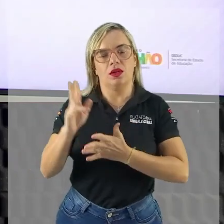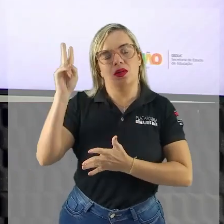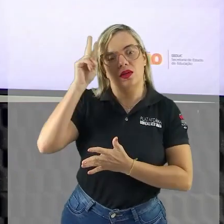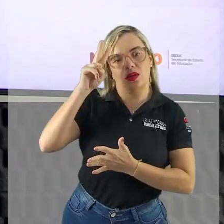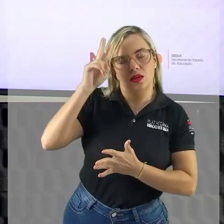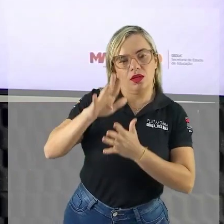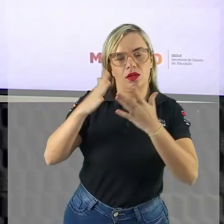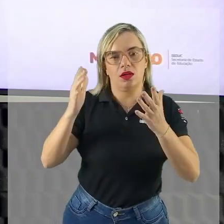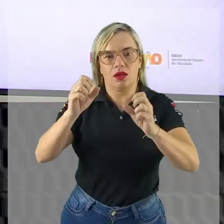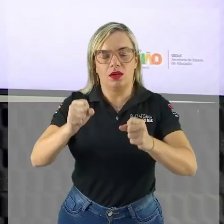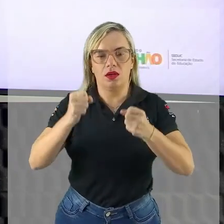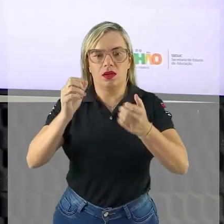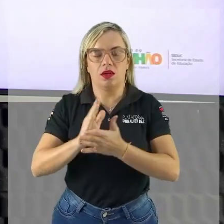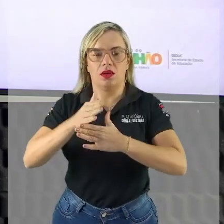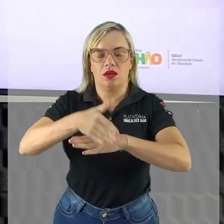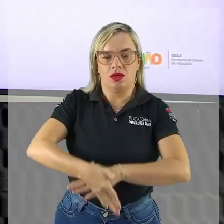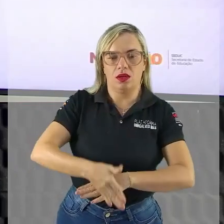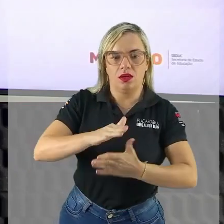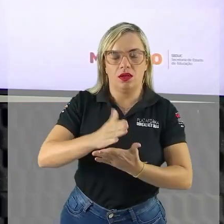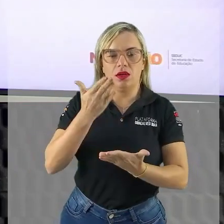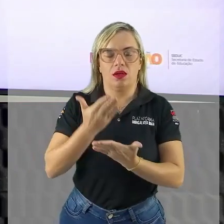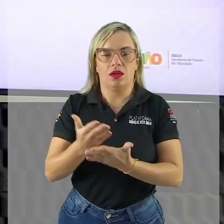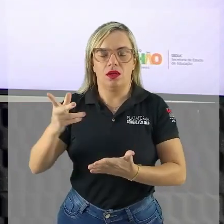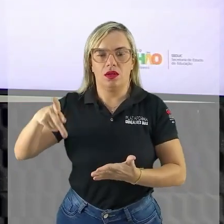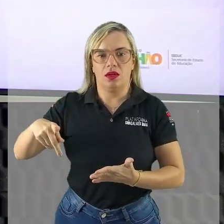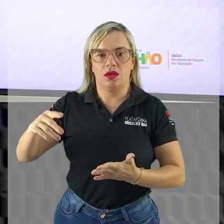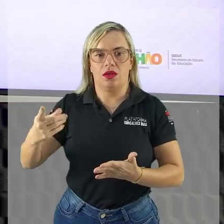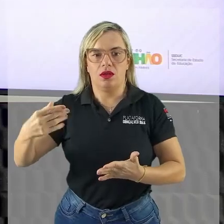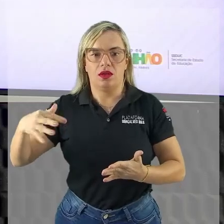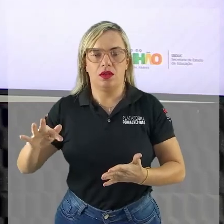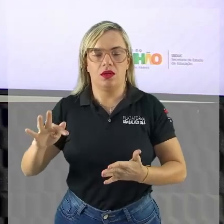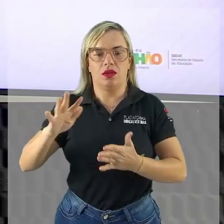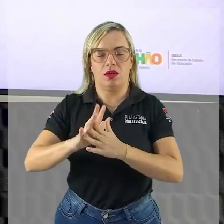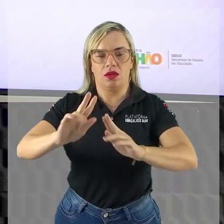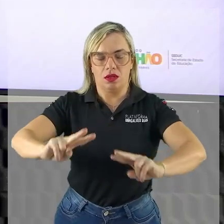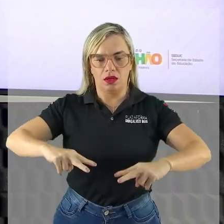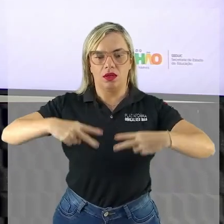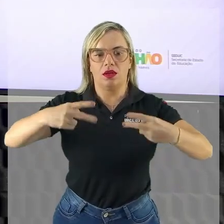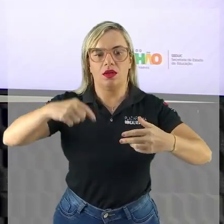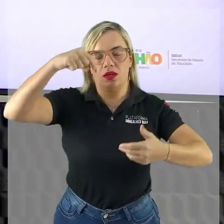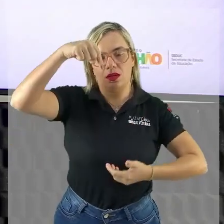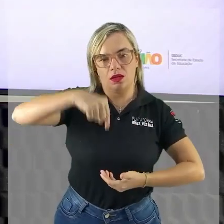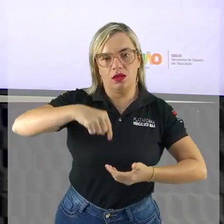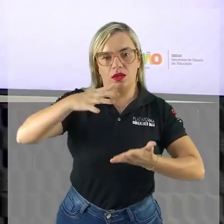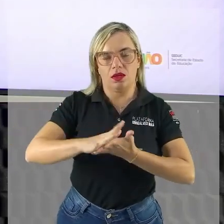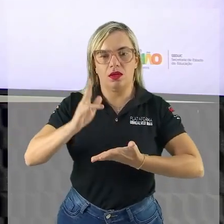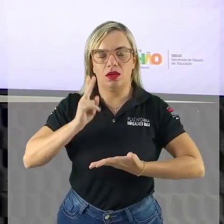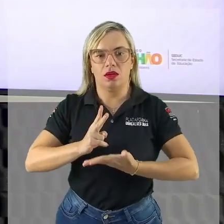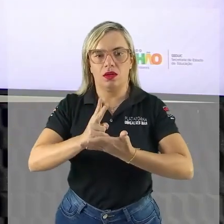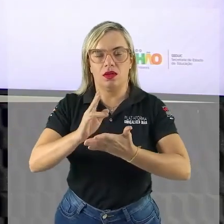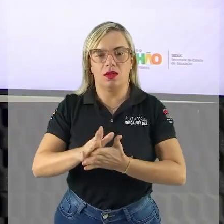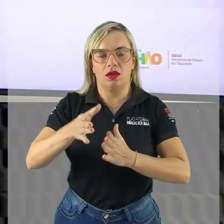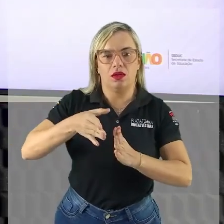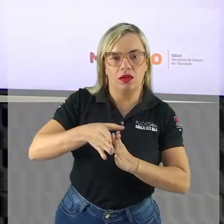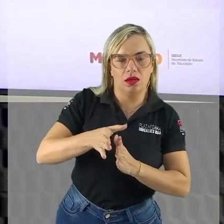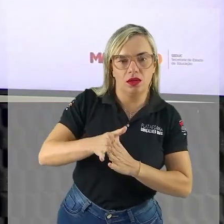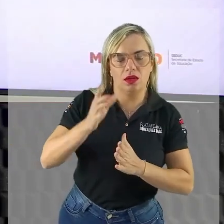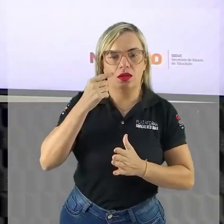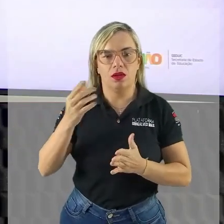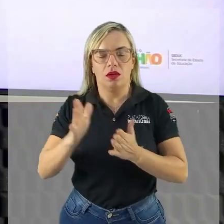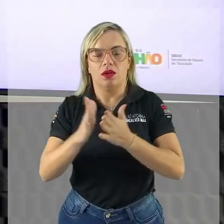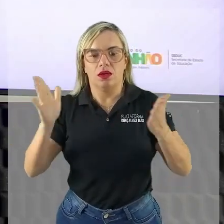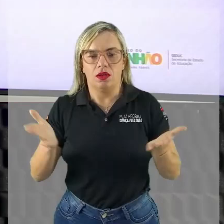que você pode acessar o material em PDF no link aqui abaixo, tá? Sempre te sugiro e te